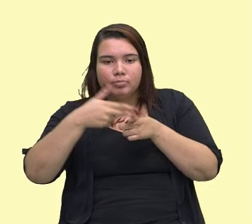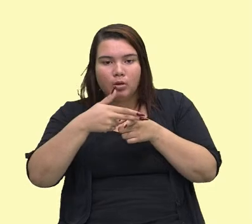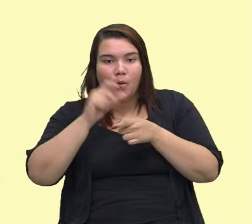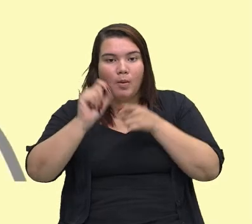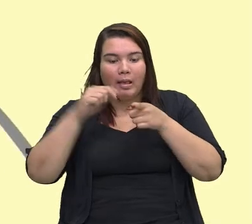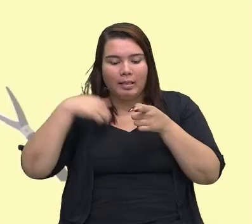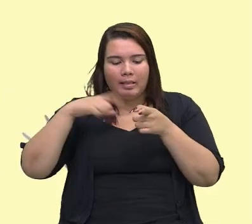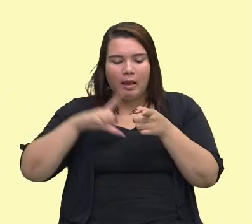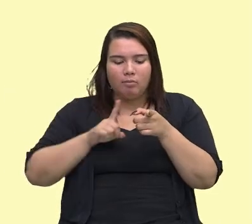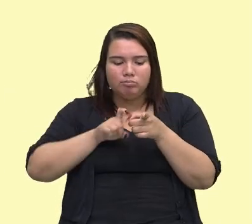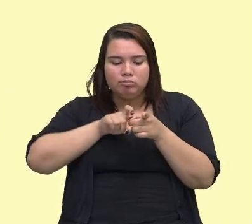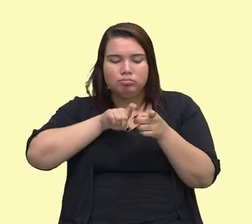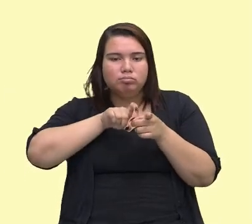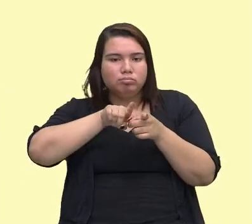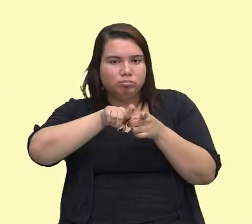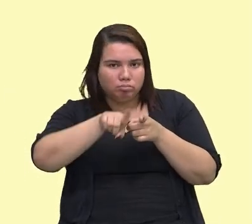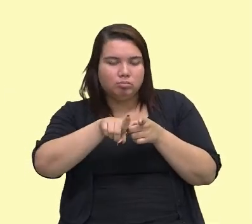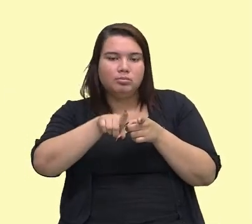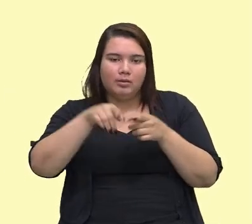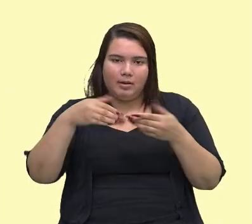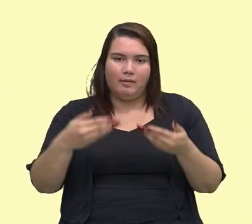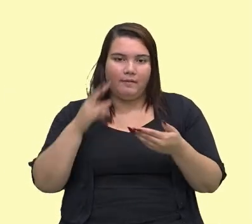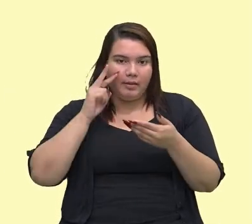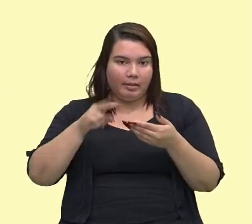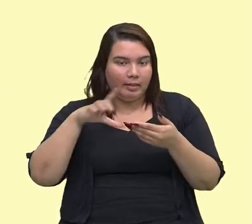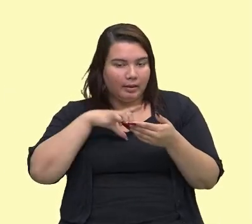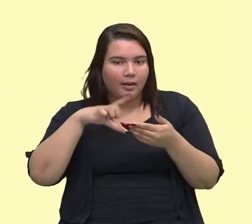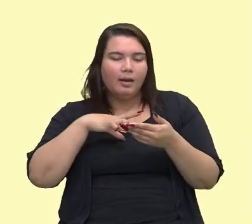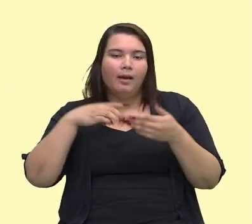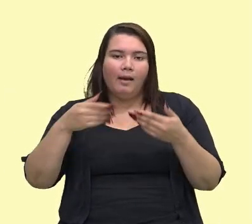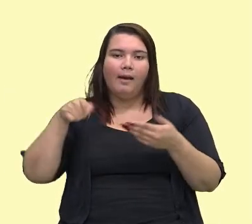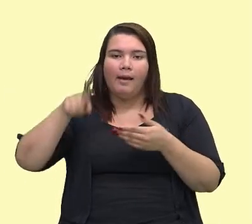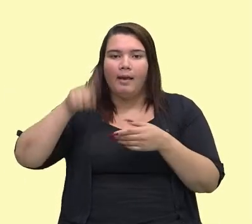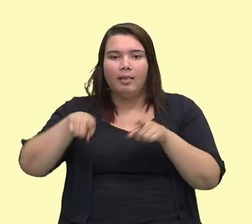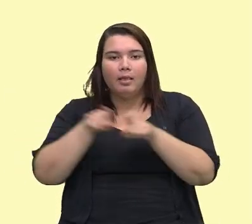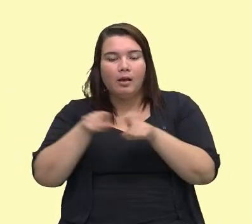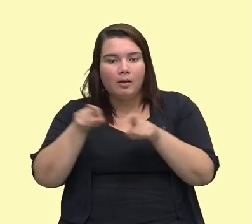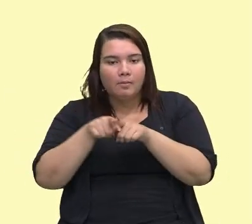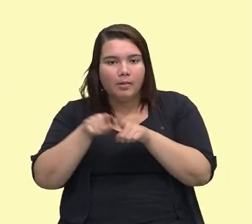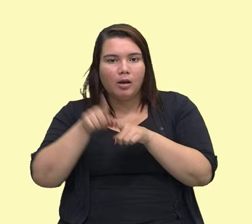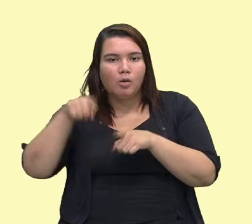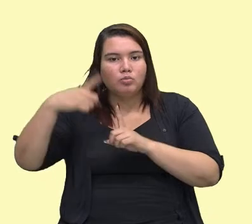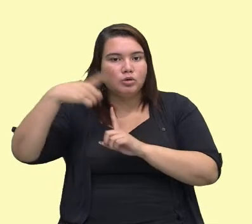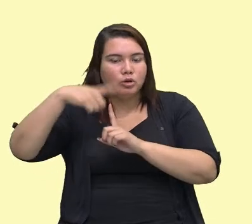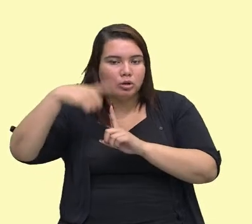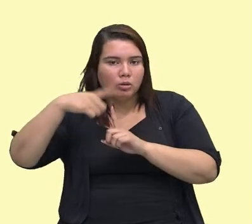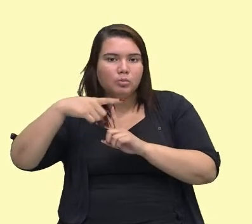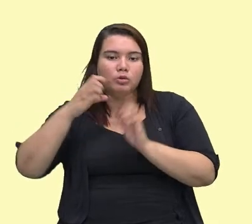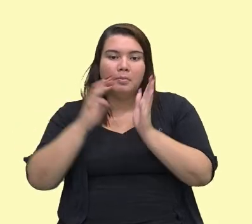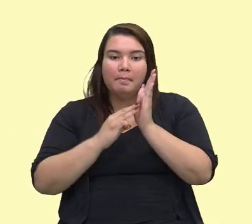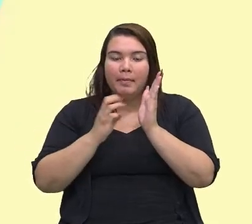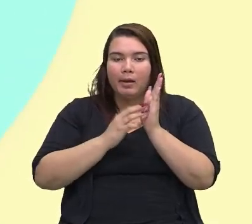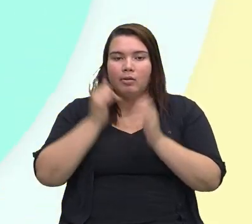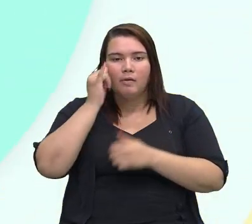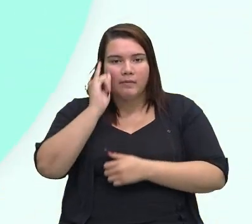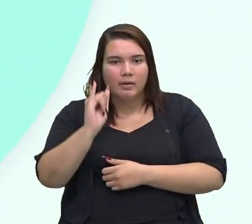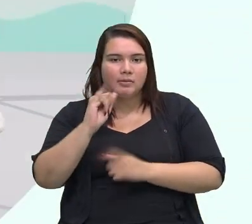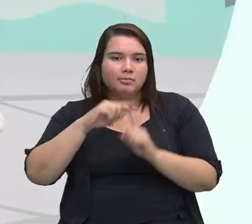o espermatozoide para ser liberado ali no pênis. Então é o método da vasectomia, que é um método